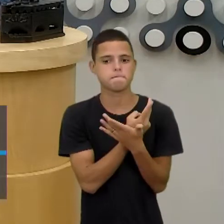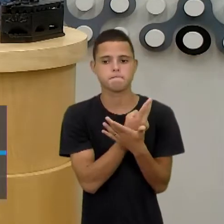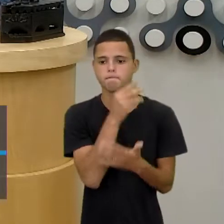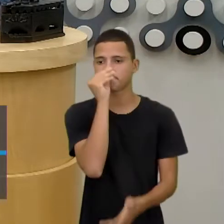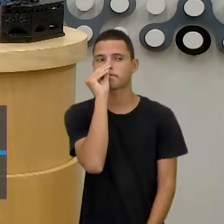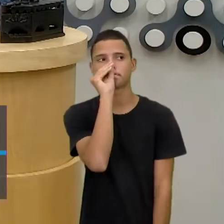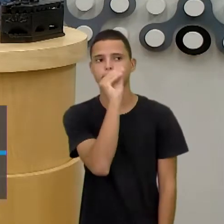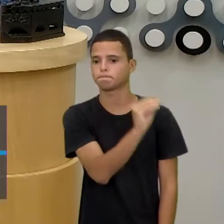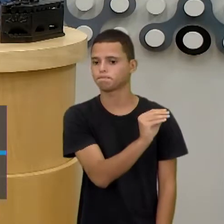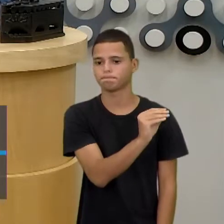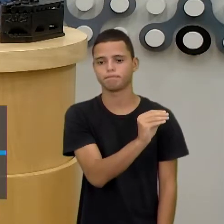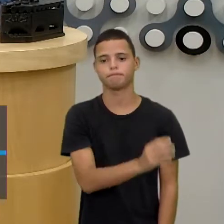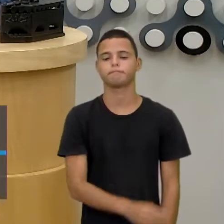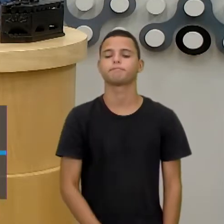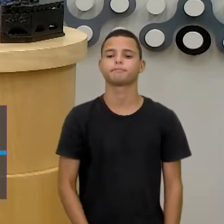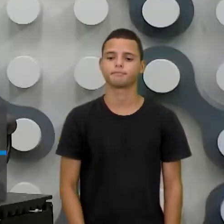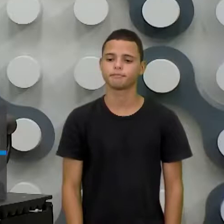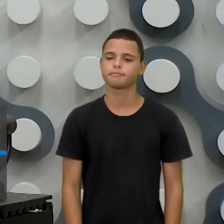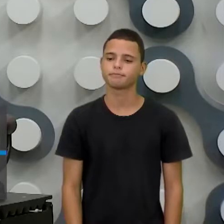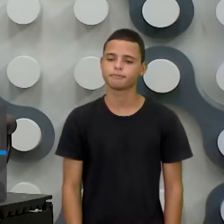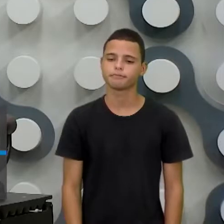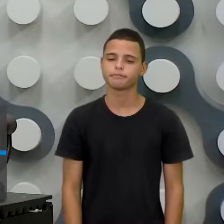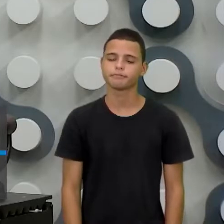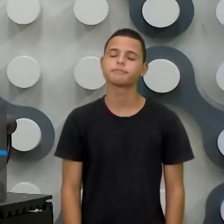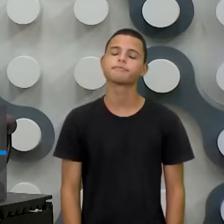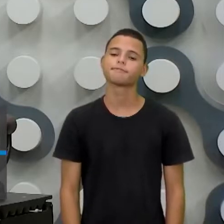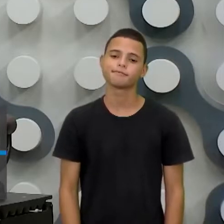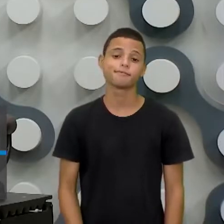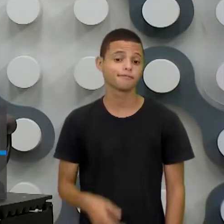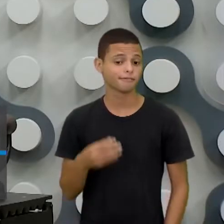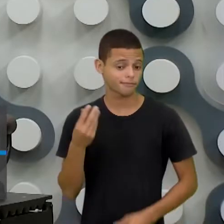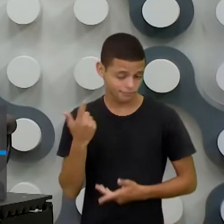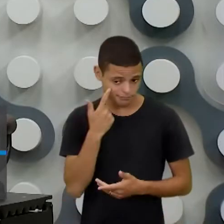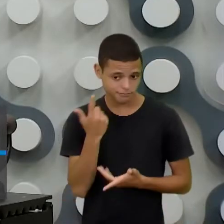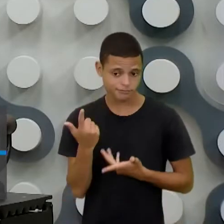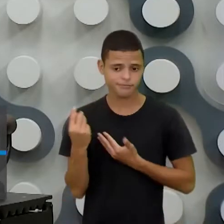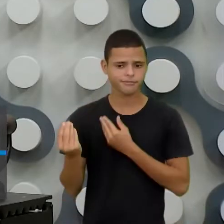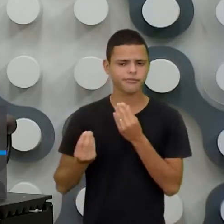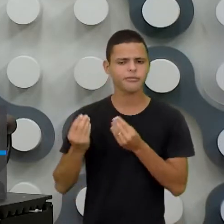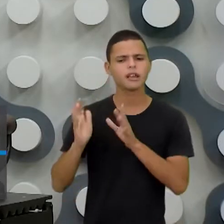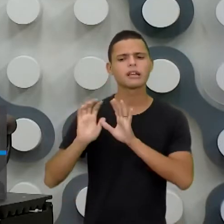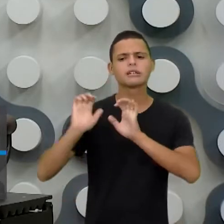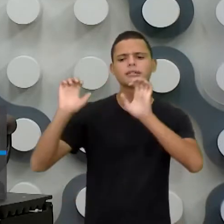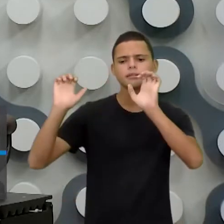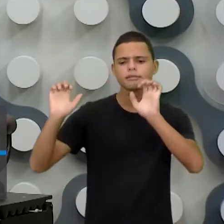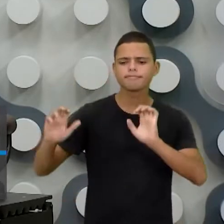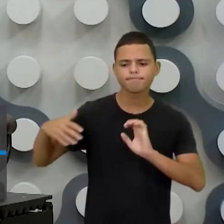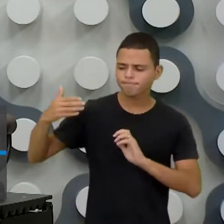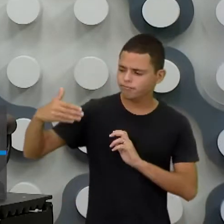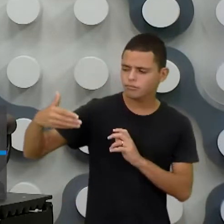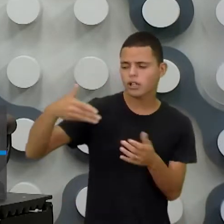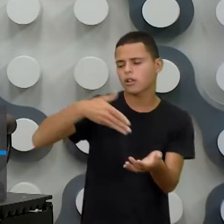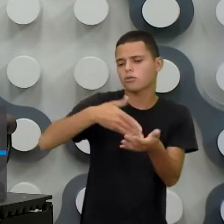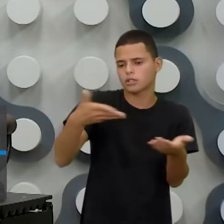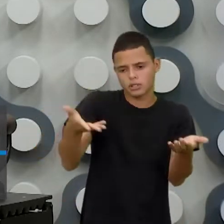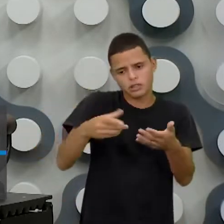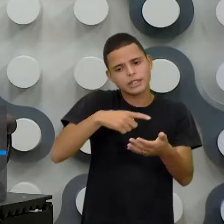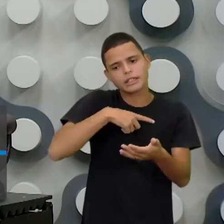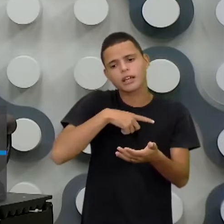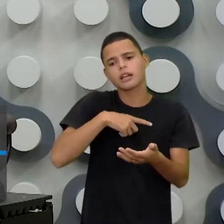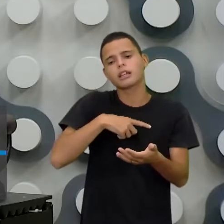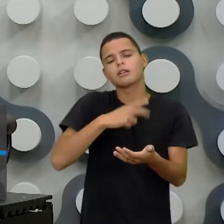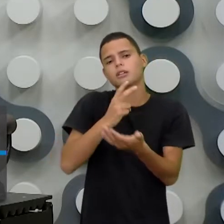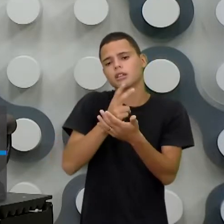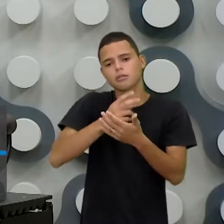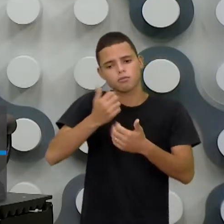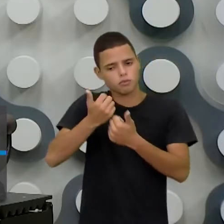rejeitado. ruim, rejeitado. E observem aí como isso veio aí se estruturando e permanece até hoje. Sempre reforçando os